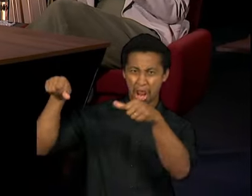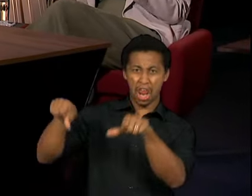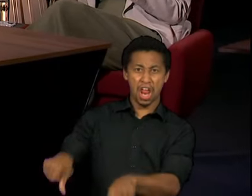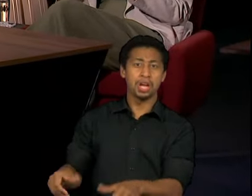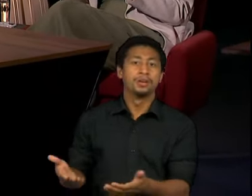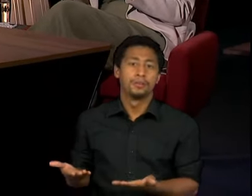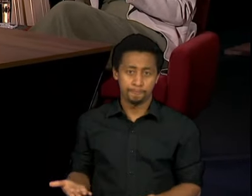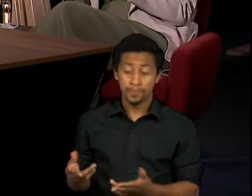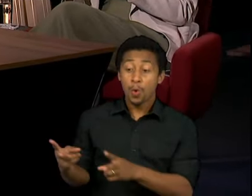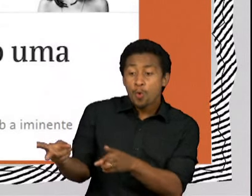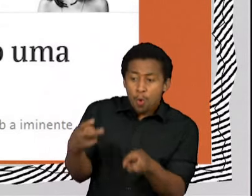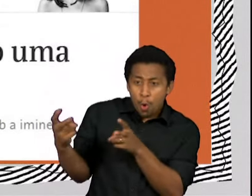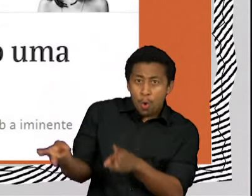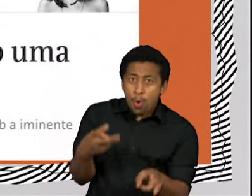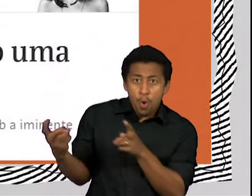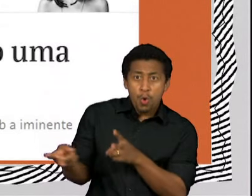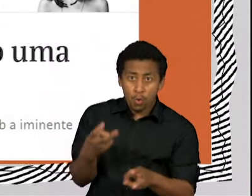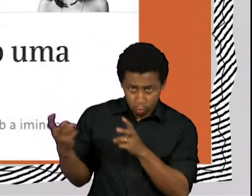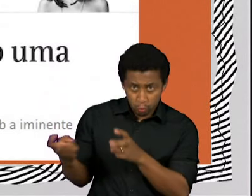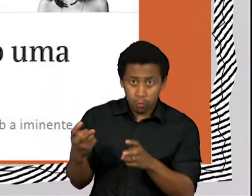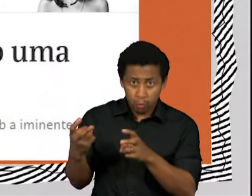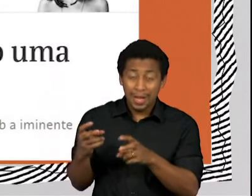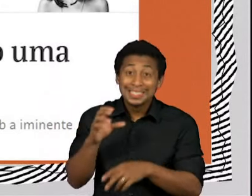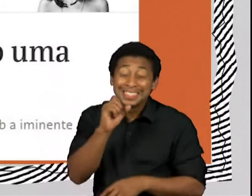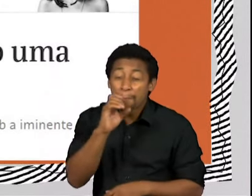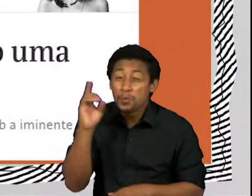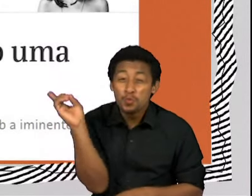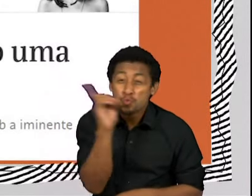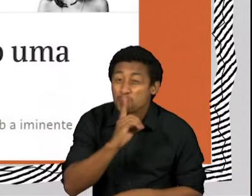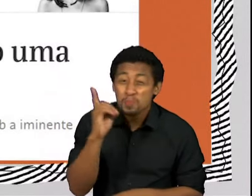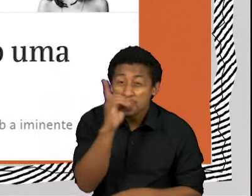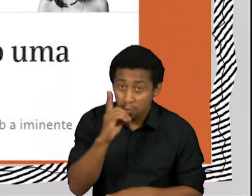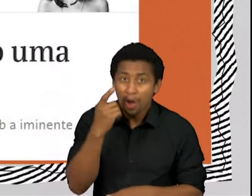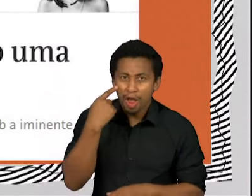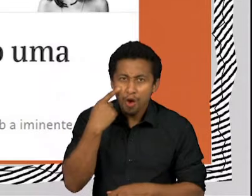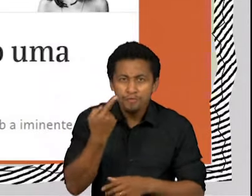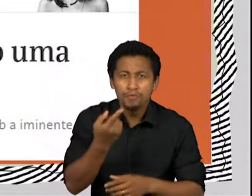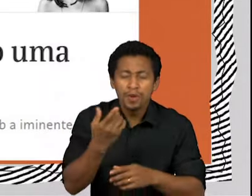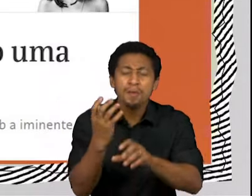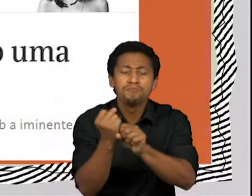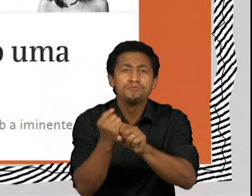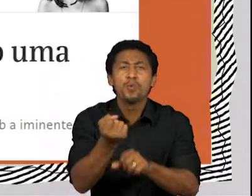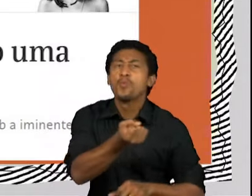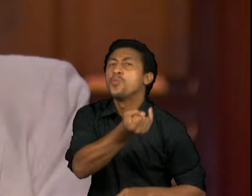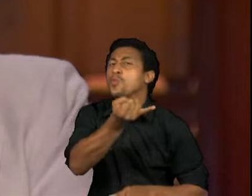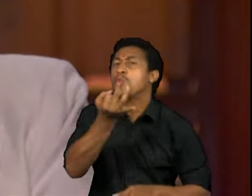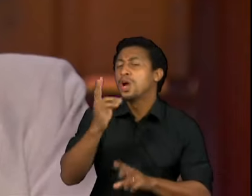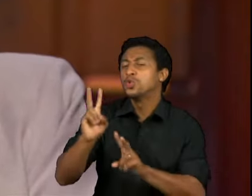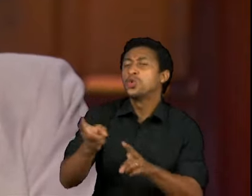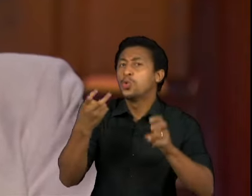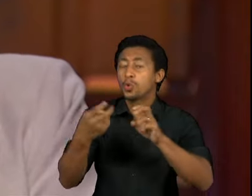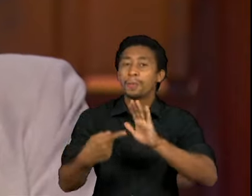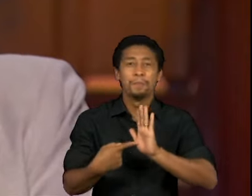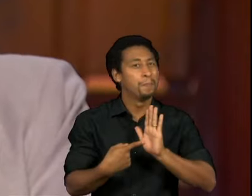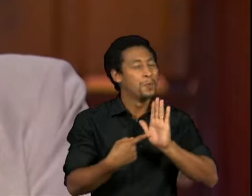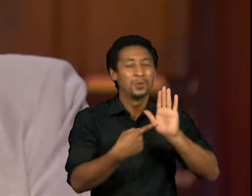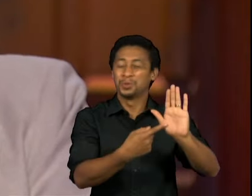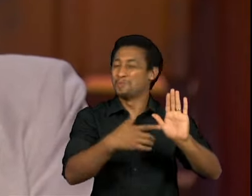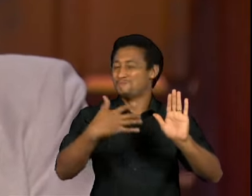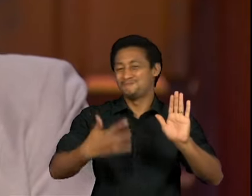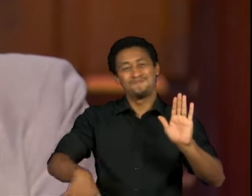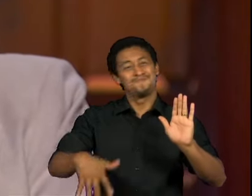que do dinheiro que foi gerado desse desse fim de semana porque eu fui olhar aí eu fui olhar o trending topics e a banalidade do mal